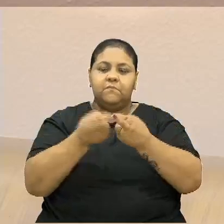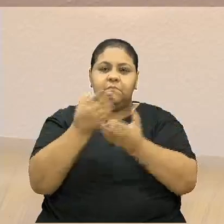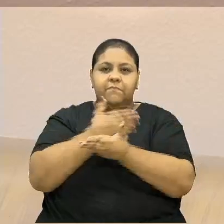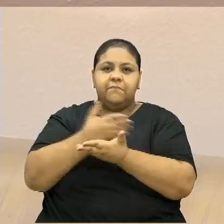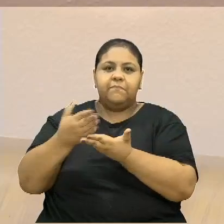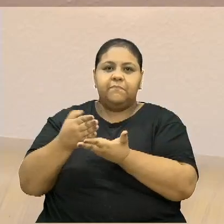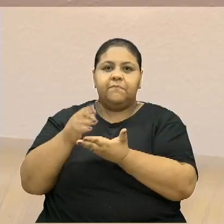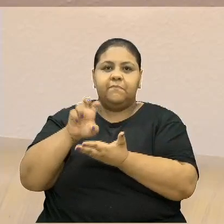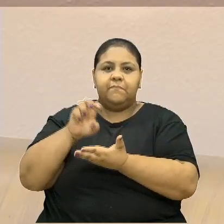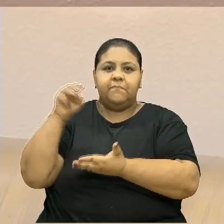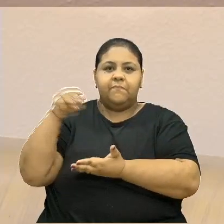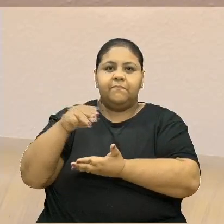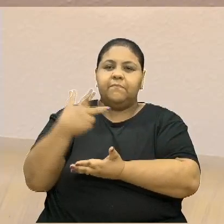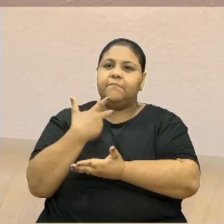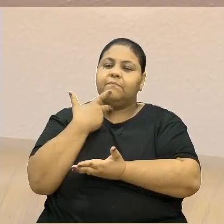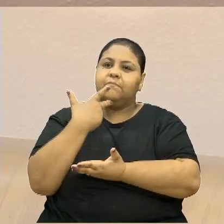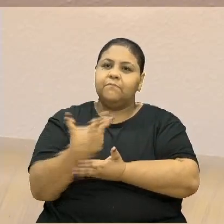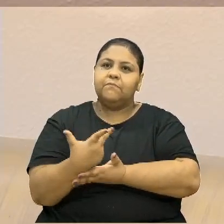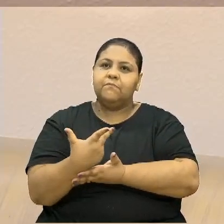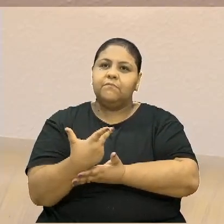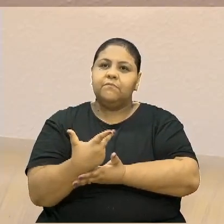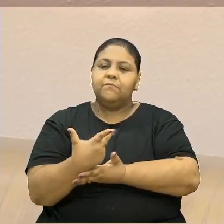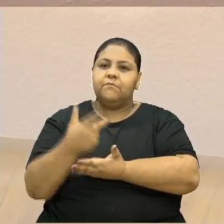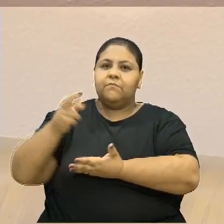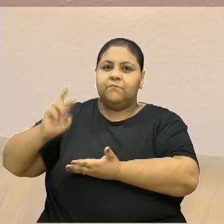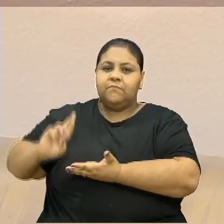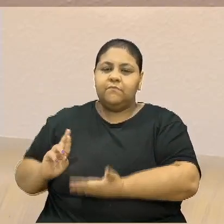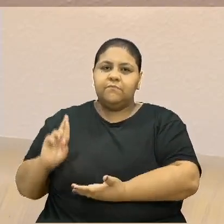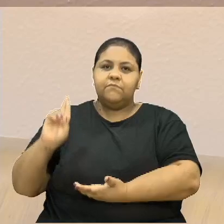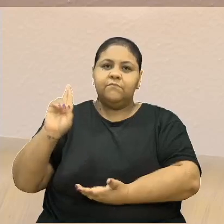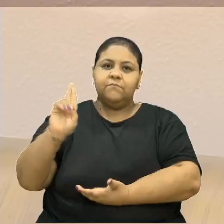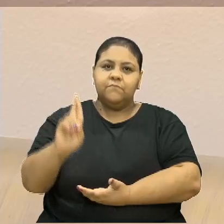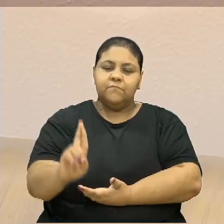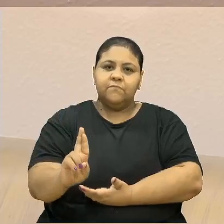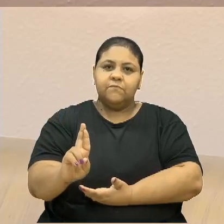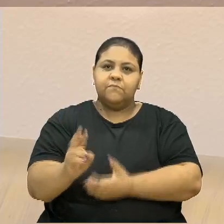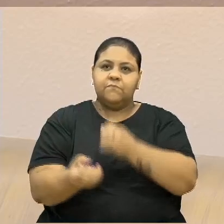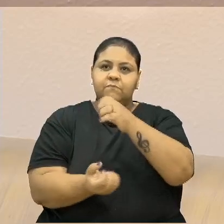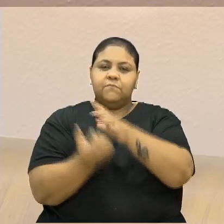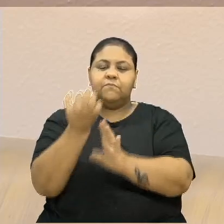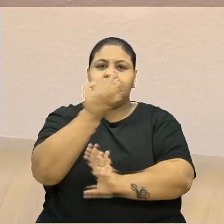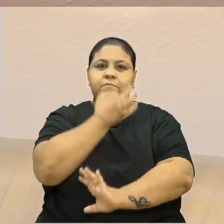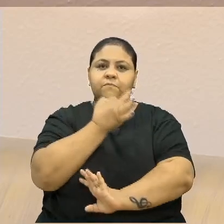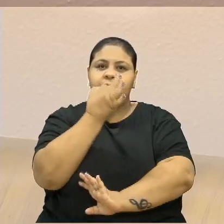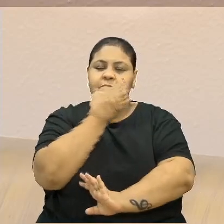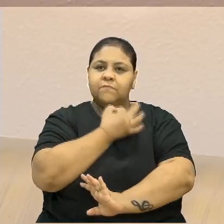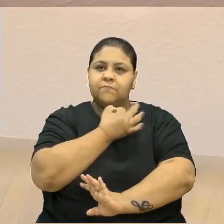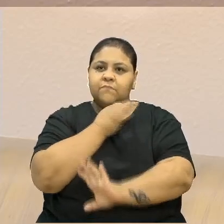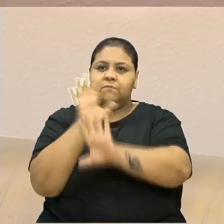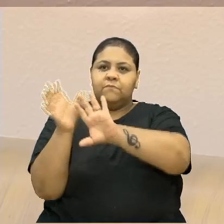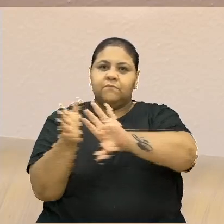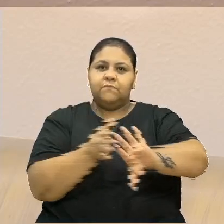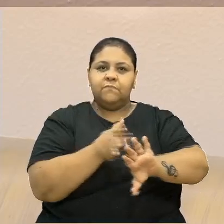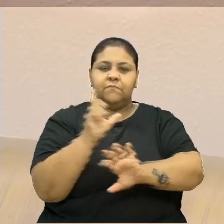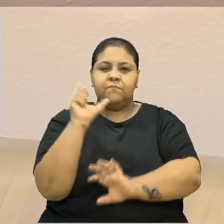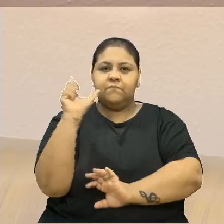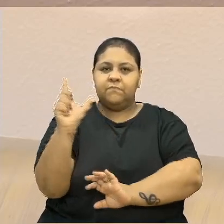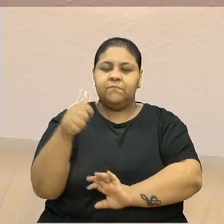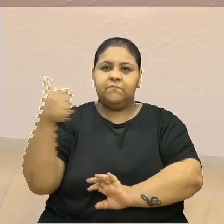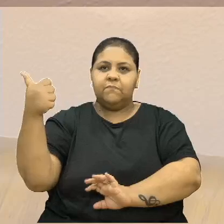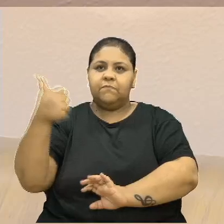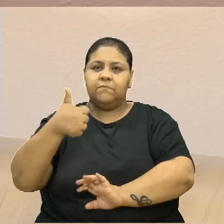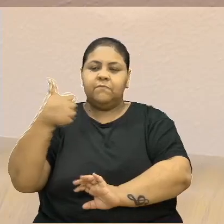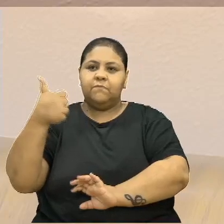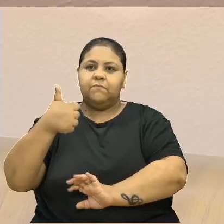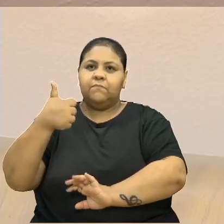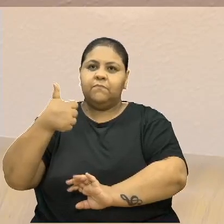espaço de 5 minutos para a manifestação de representante da Fundação Caxias. Passo a palavra ao primeiro secretário que